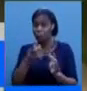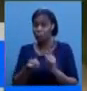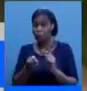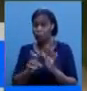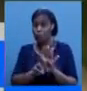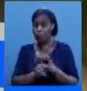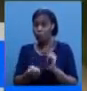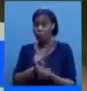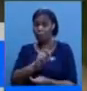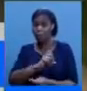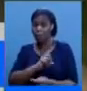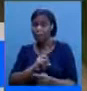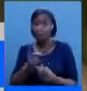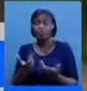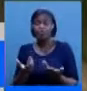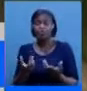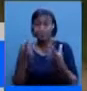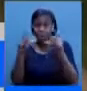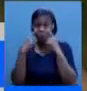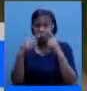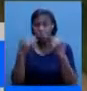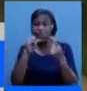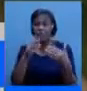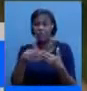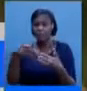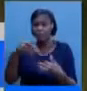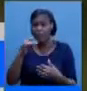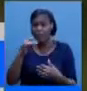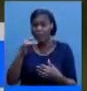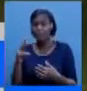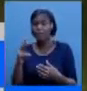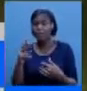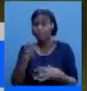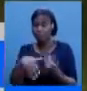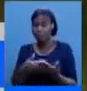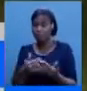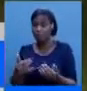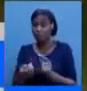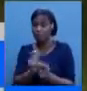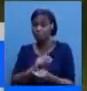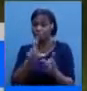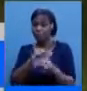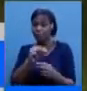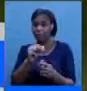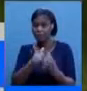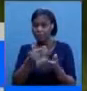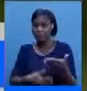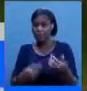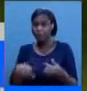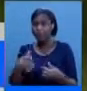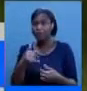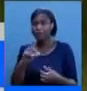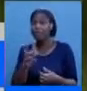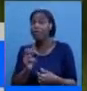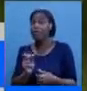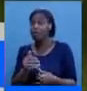das empresas públicas. De acordo com a líder do PSV, a proposta vai atualizar um diploma existente há